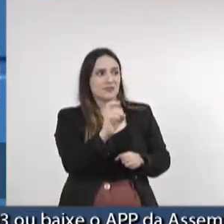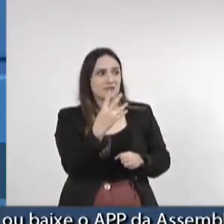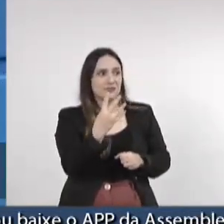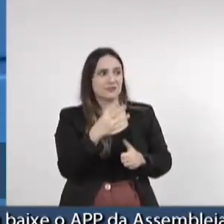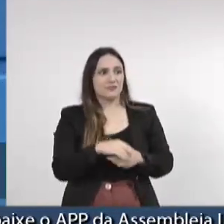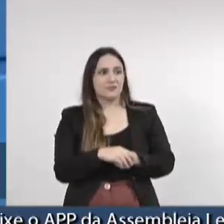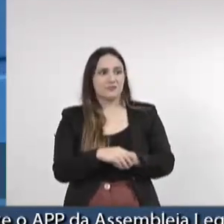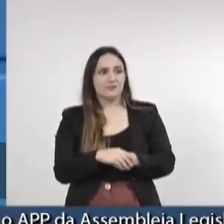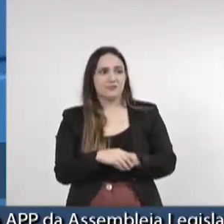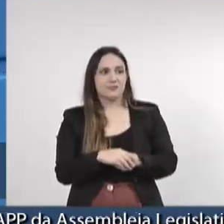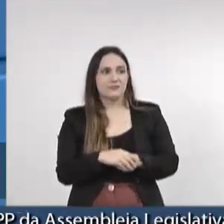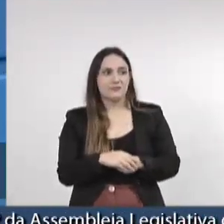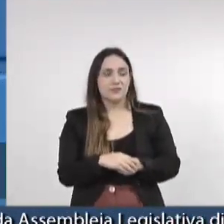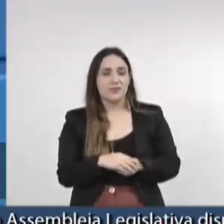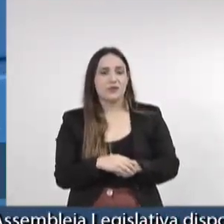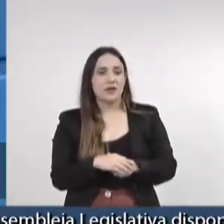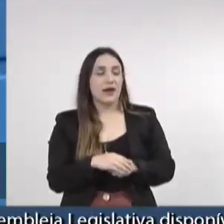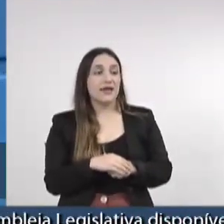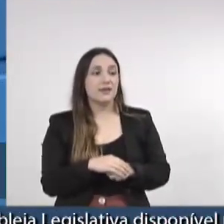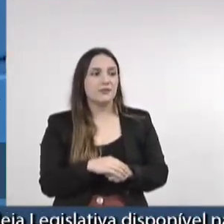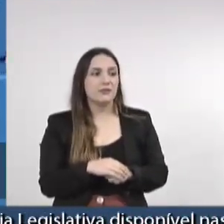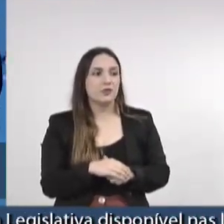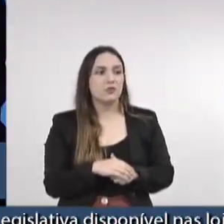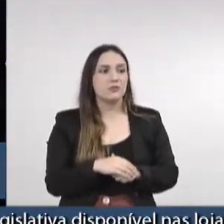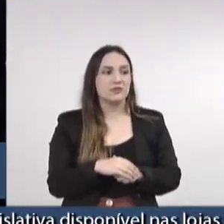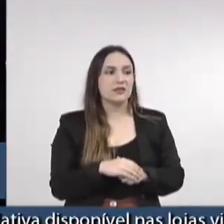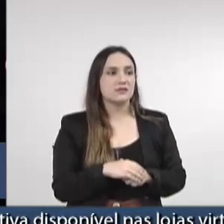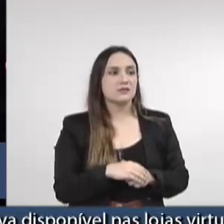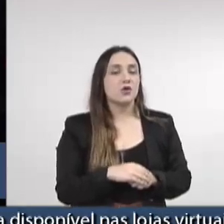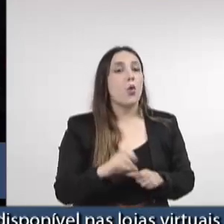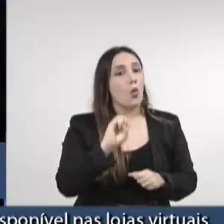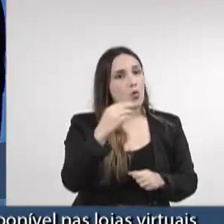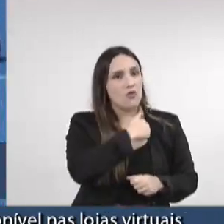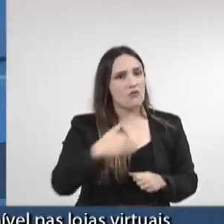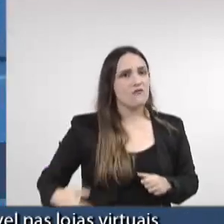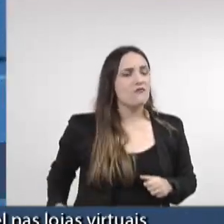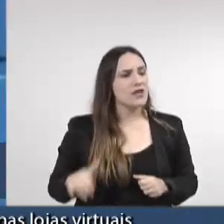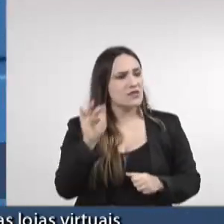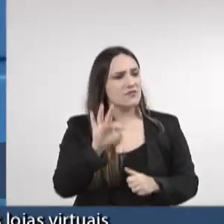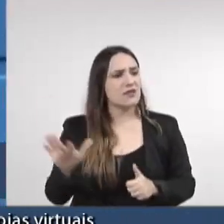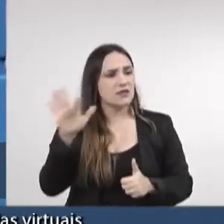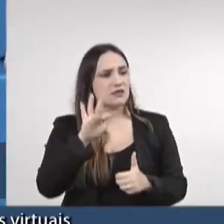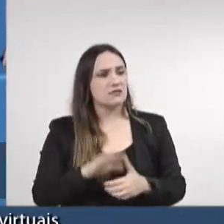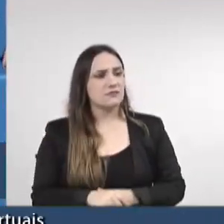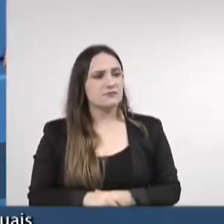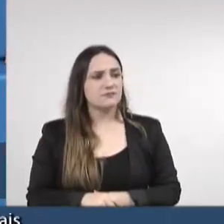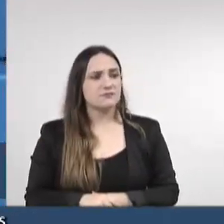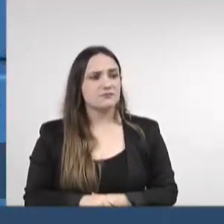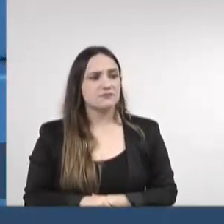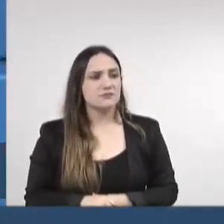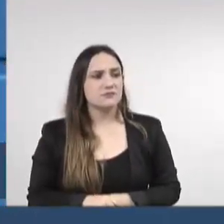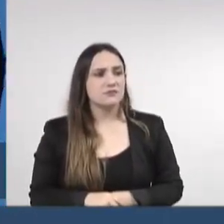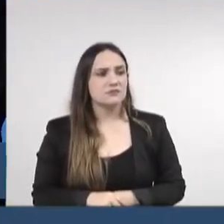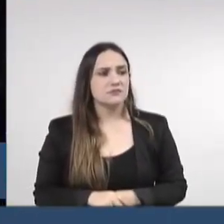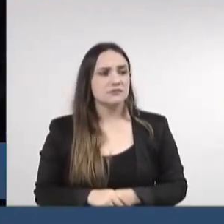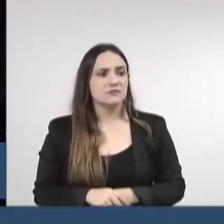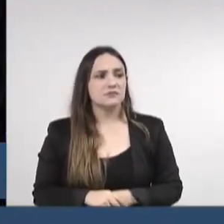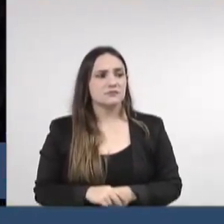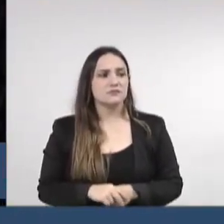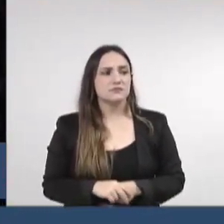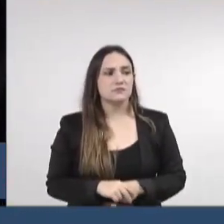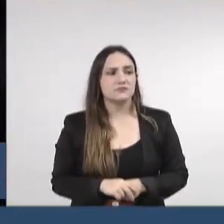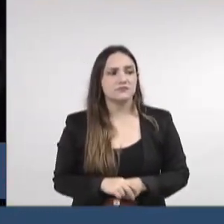Grosso. Desde lá, portanto, se tem alguém que tem culpa, ou é o governo da